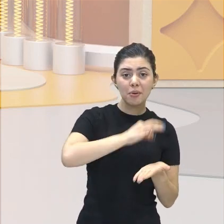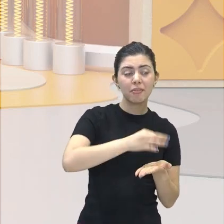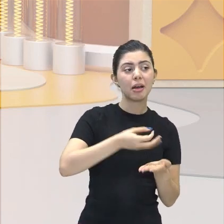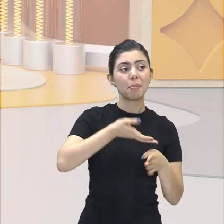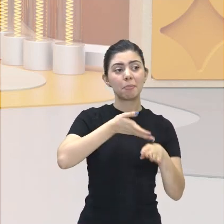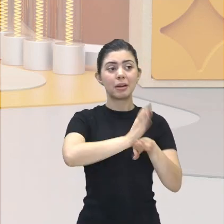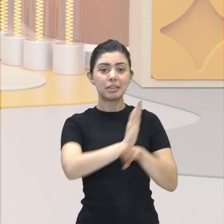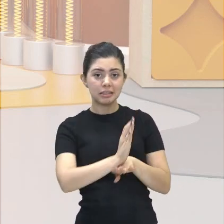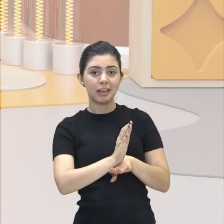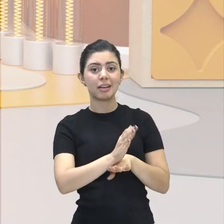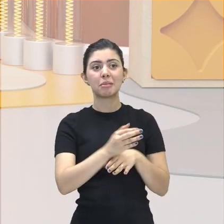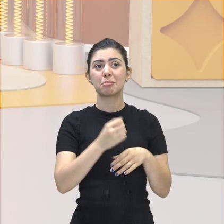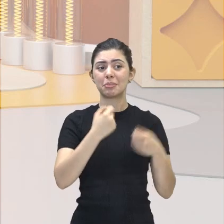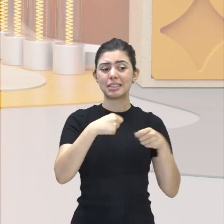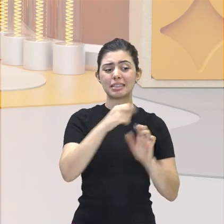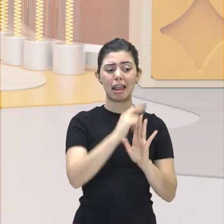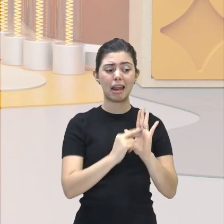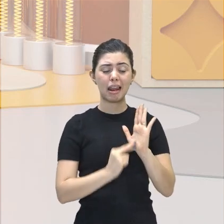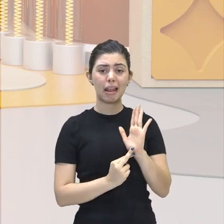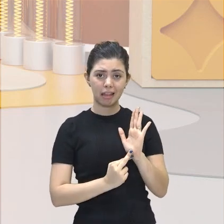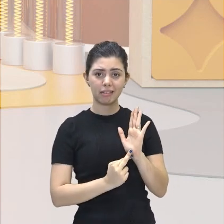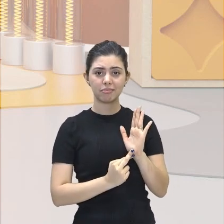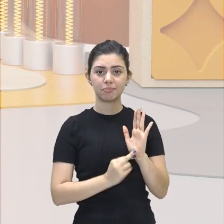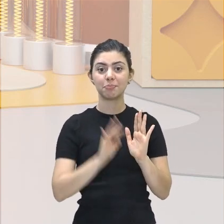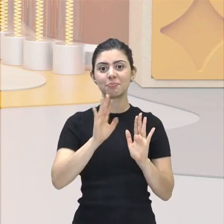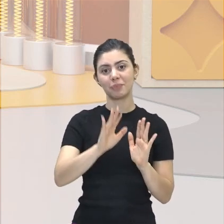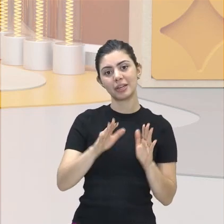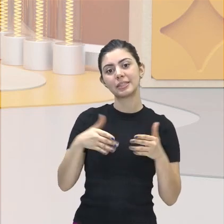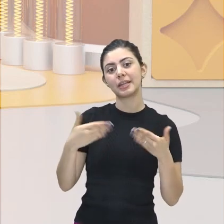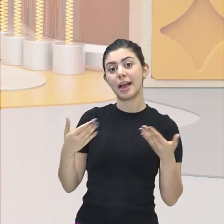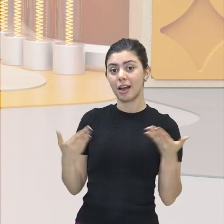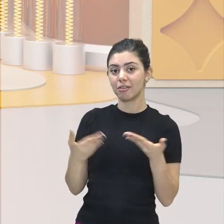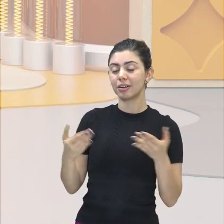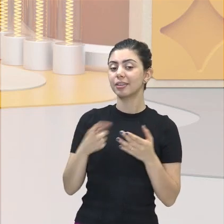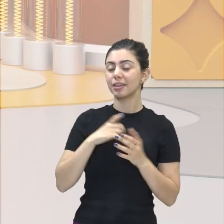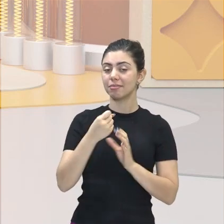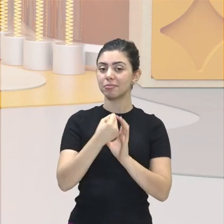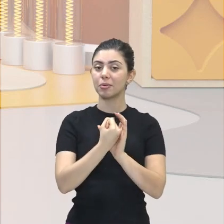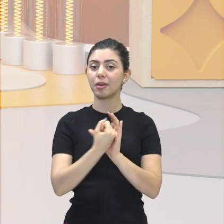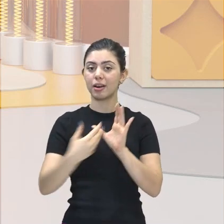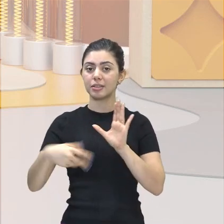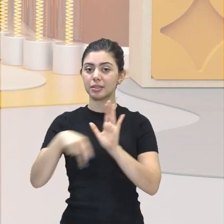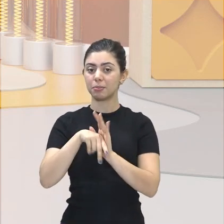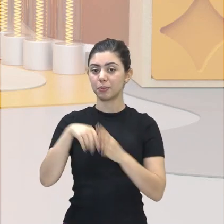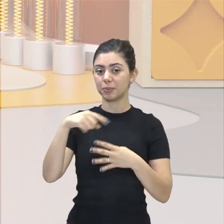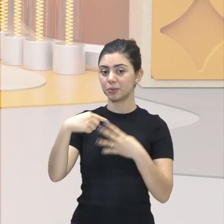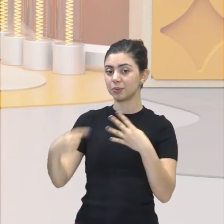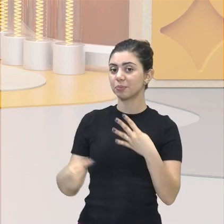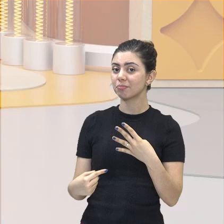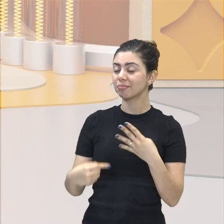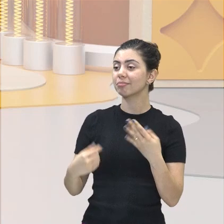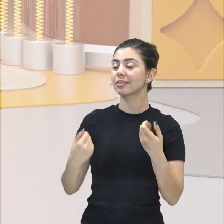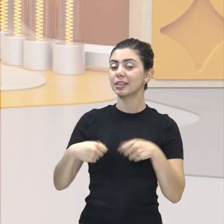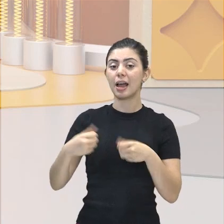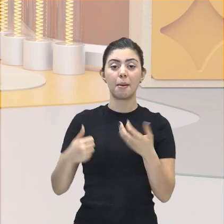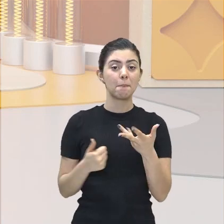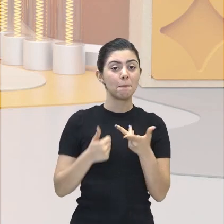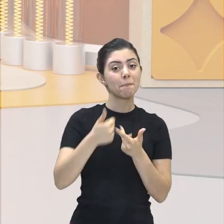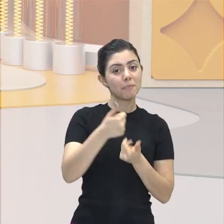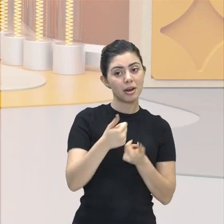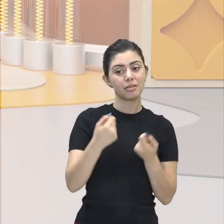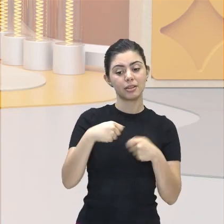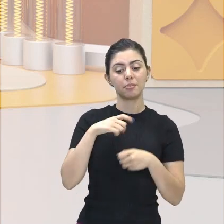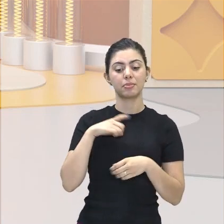passaporte atualizado, enfim, um monte de regra, né? Então essas 4 características formam ali alguns benefícios entre os